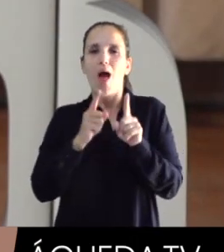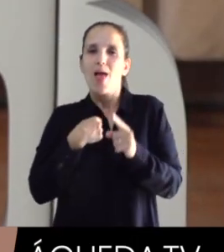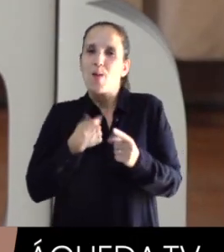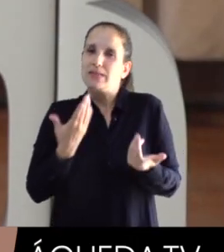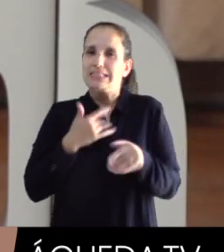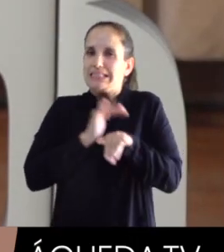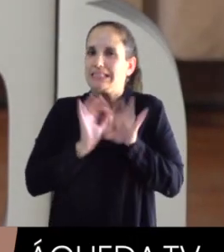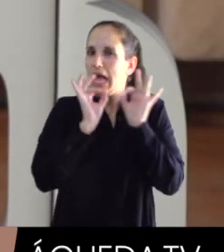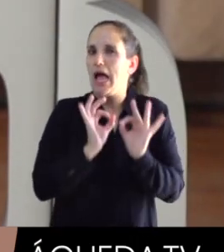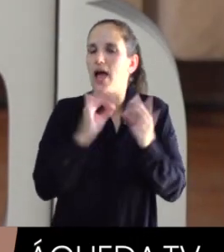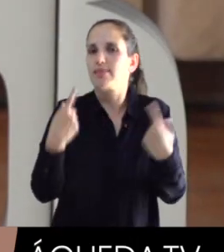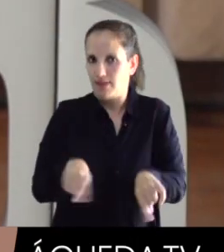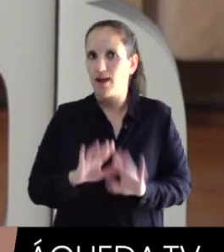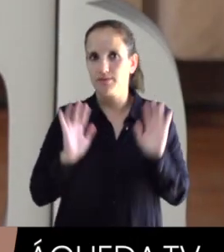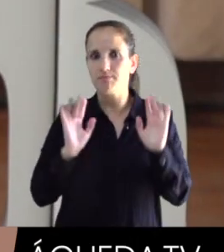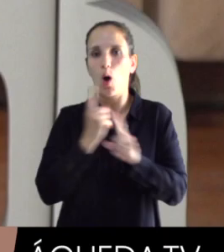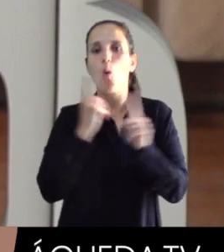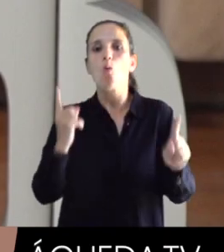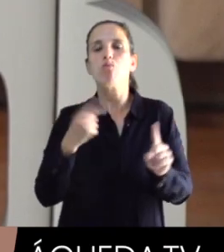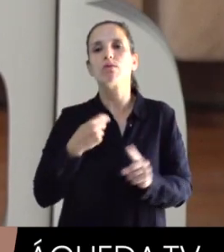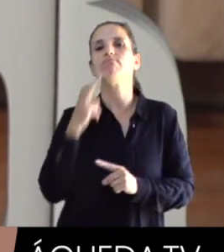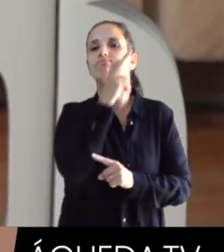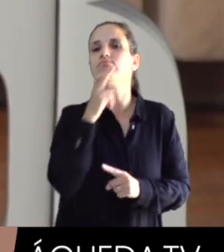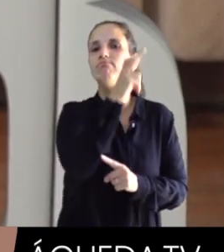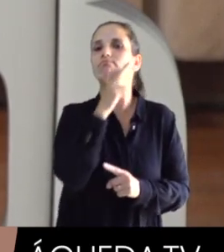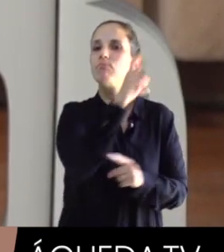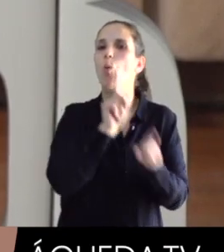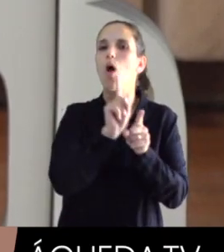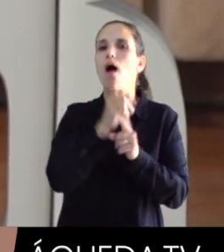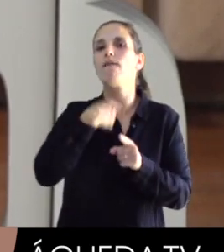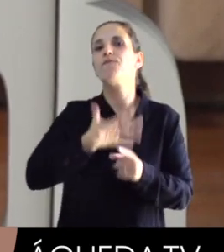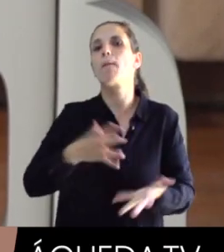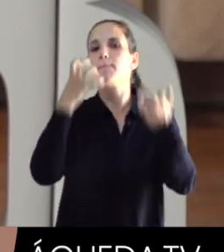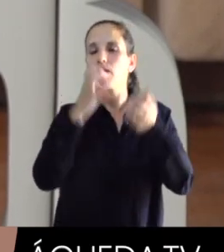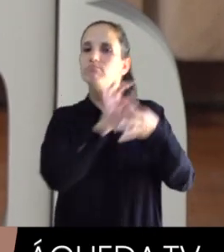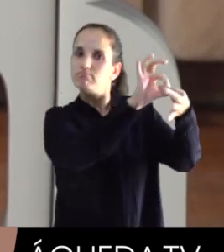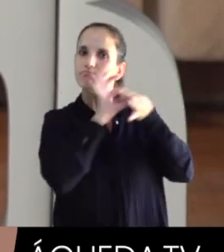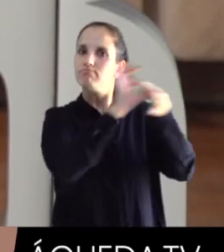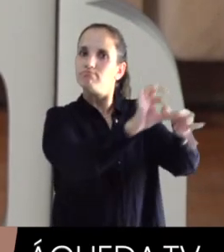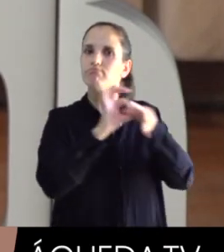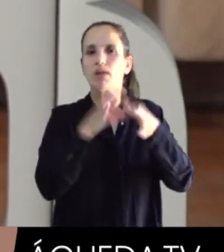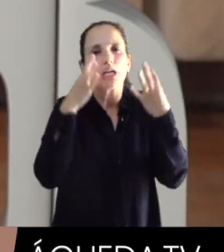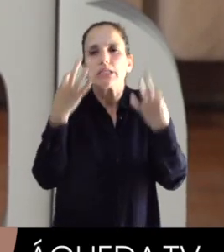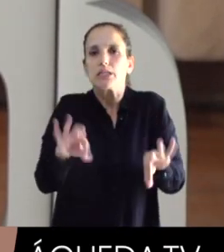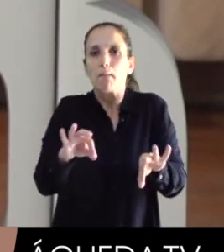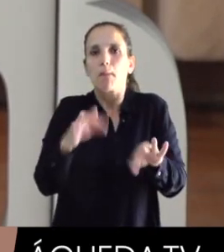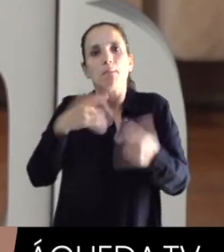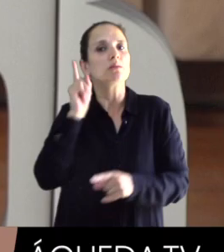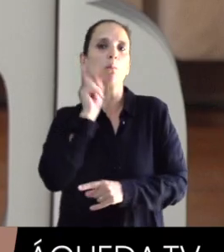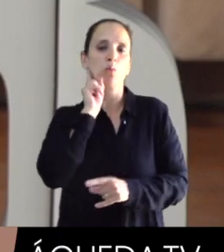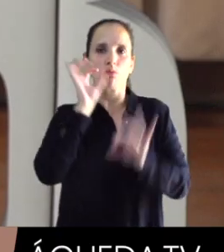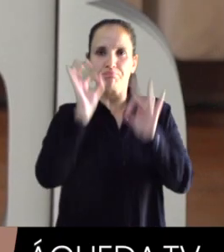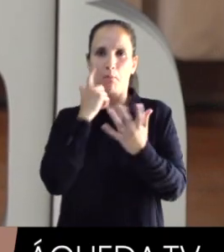queridos. Aquilo que nós quisemos ir fazer a Bissau foi efetivamente estabelecer uma colaboração singela, mas